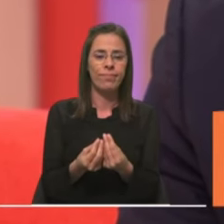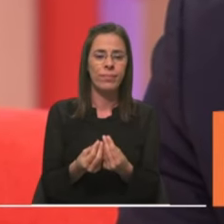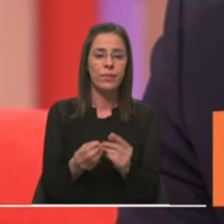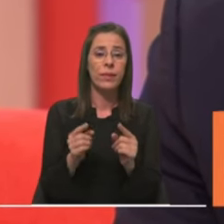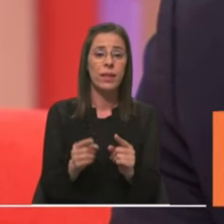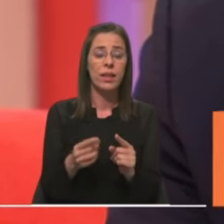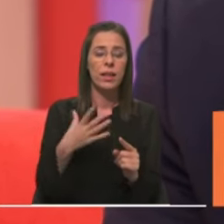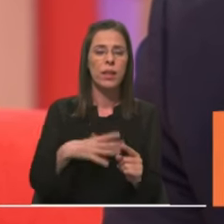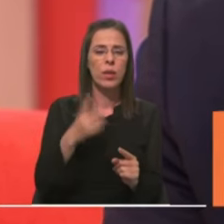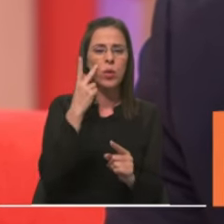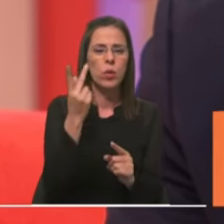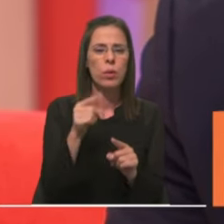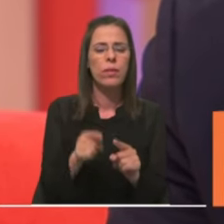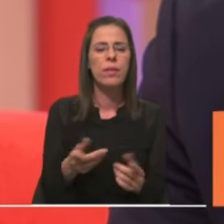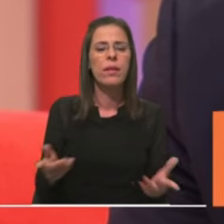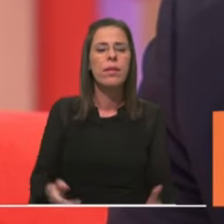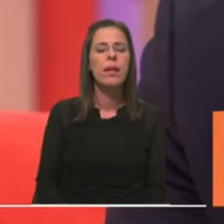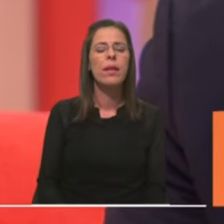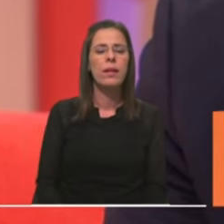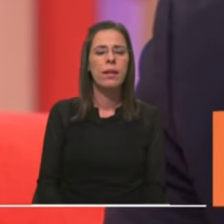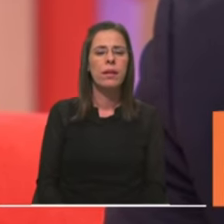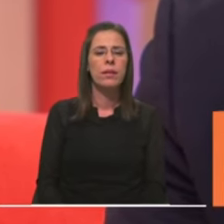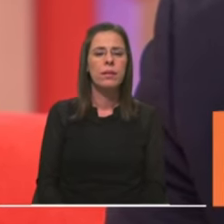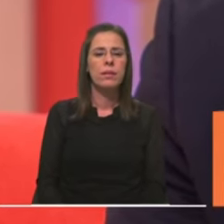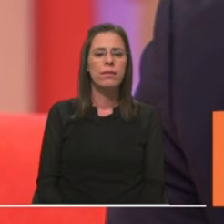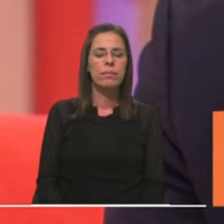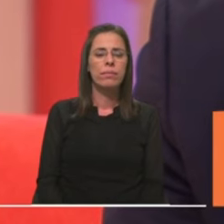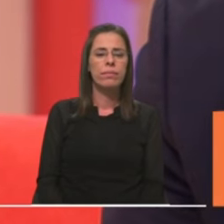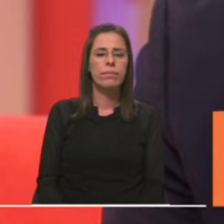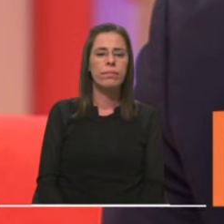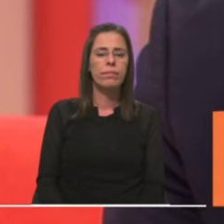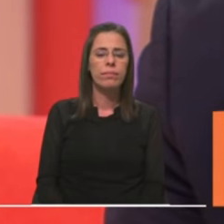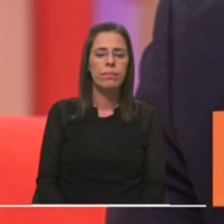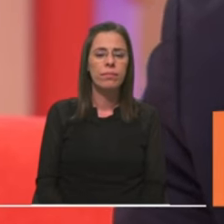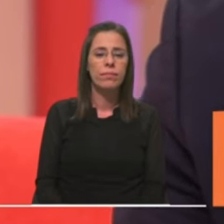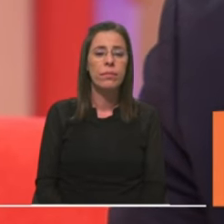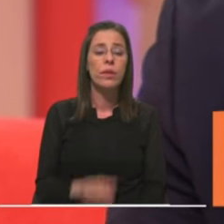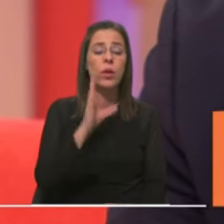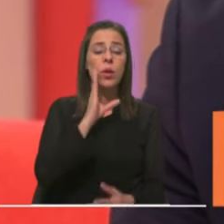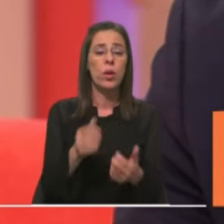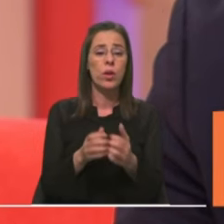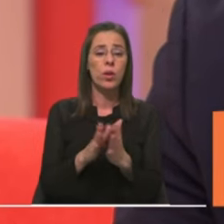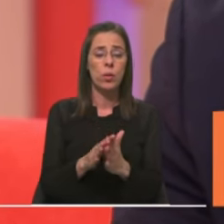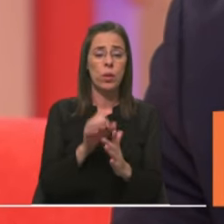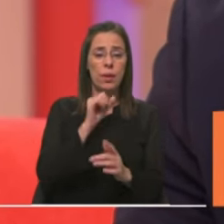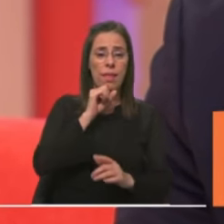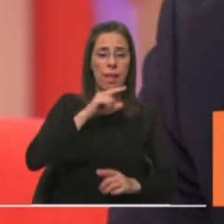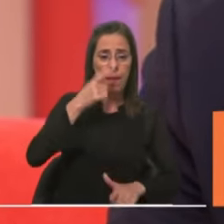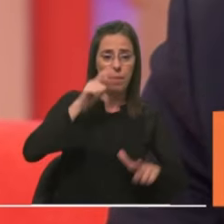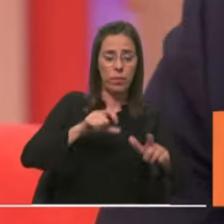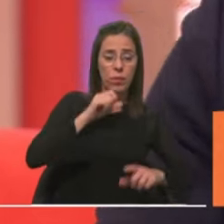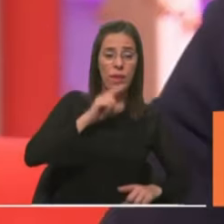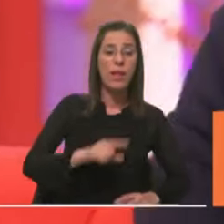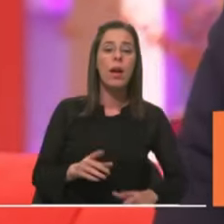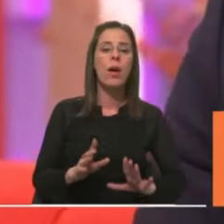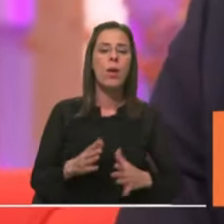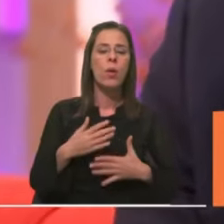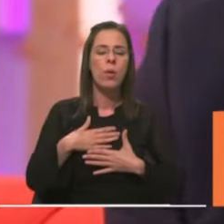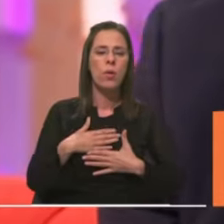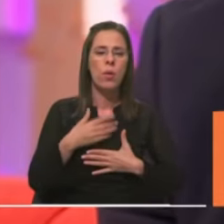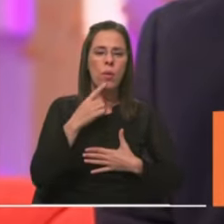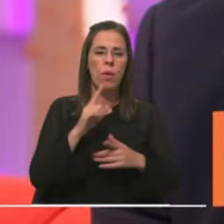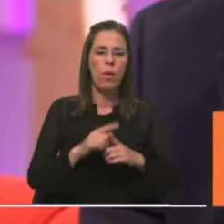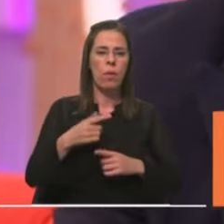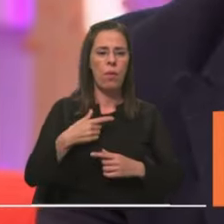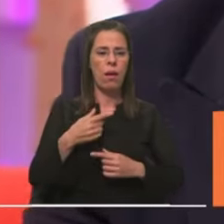e sobreviver a isso é é não sei se toda a gente tem essa capacidade não é que isto não não entendam